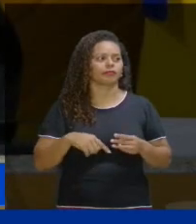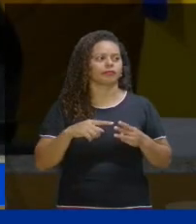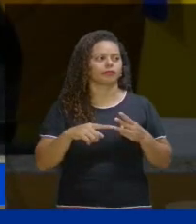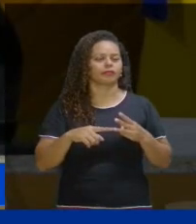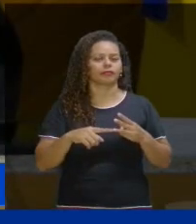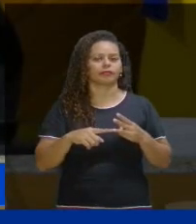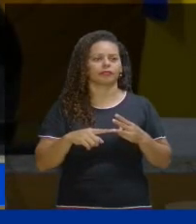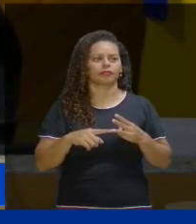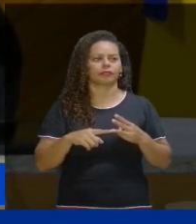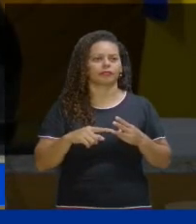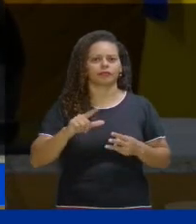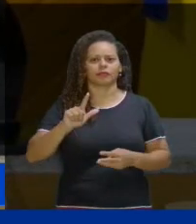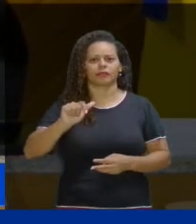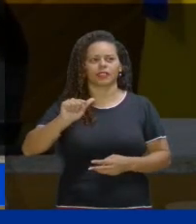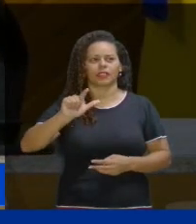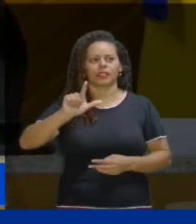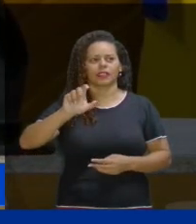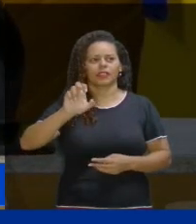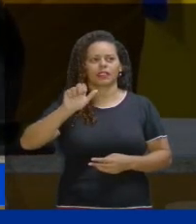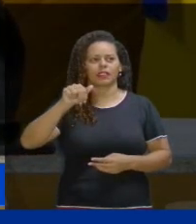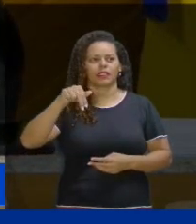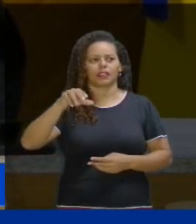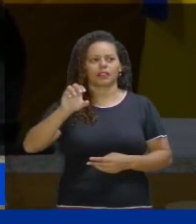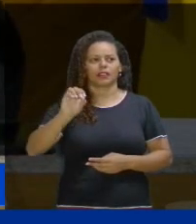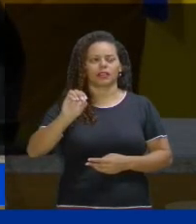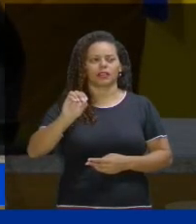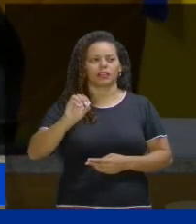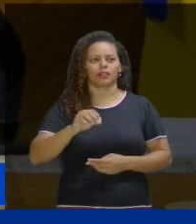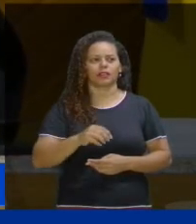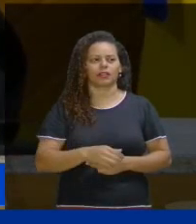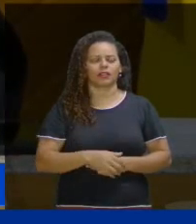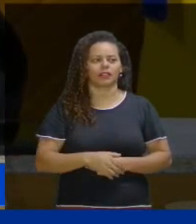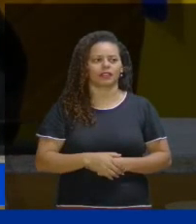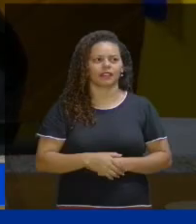Dr. Galiano Sei.